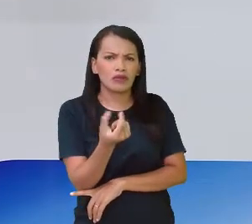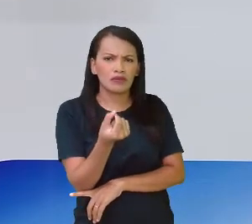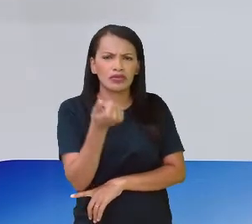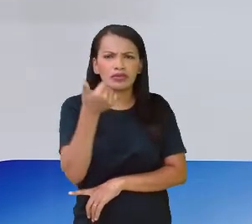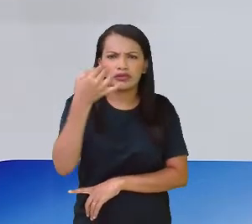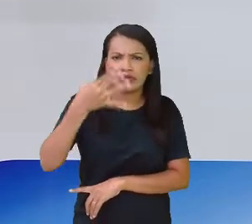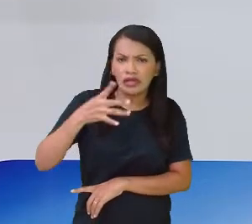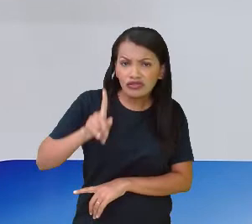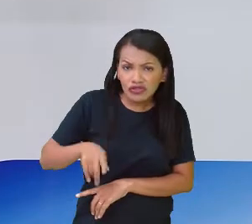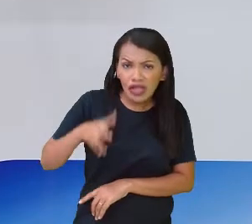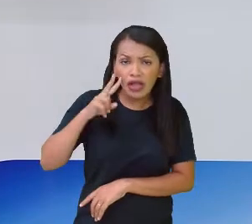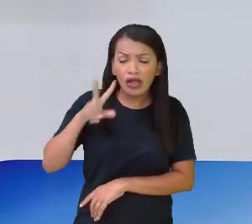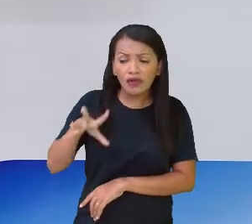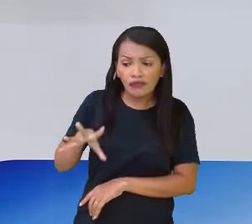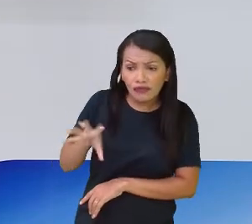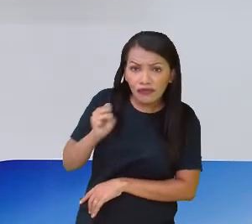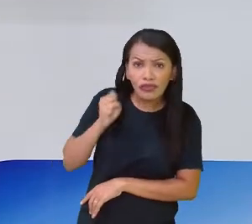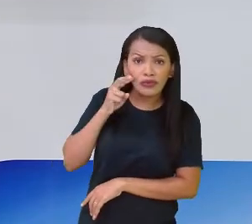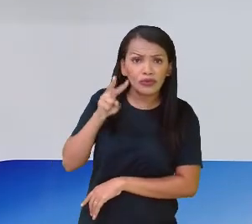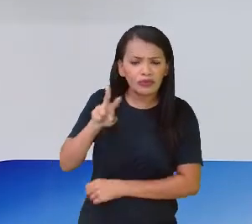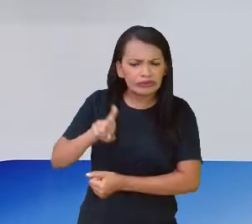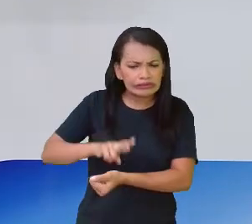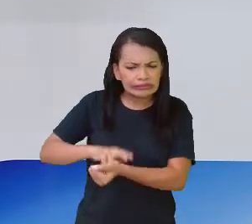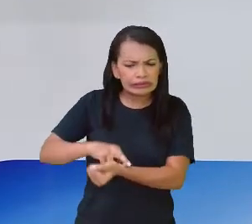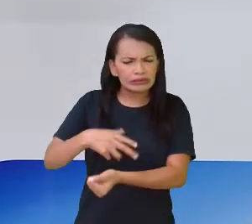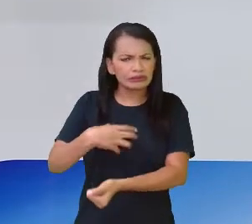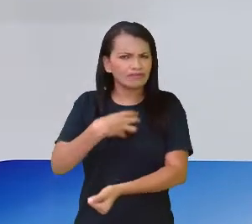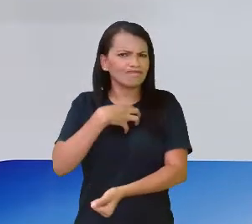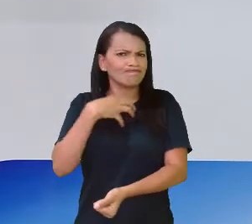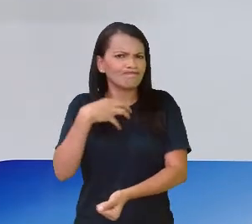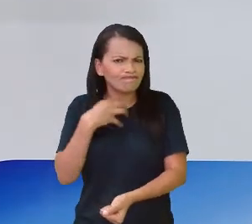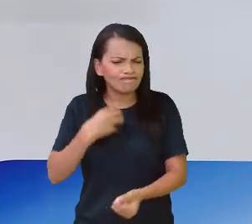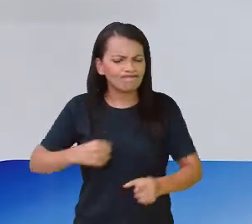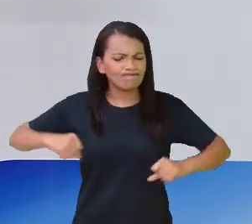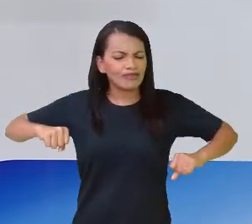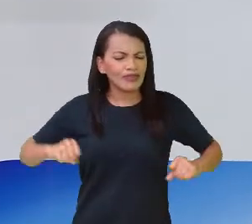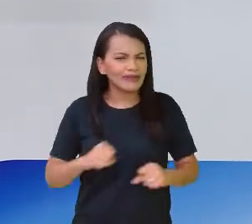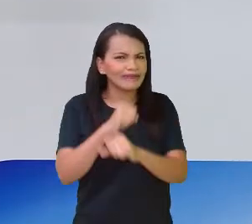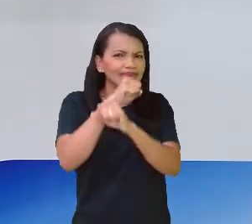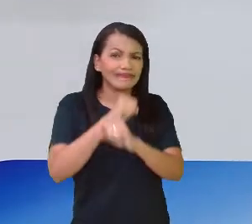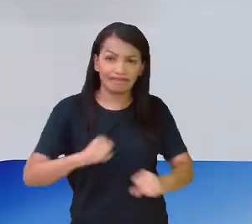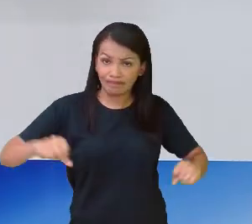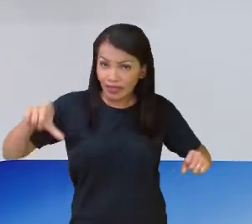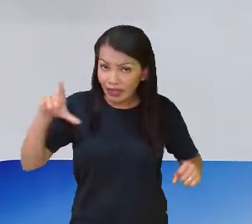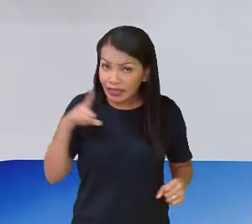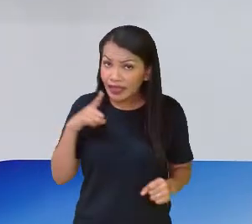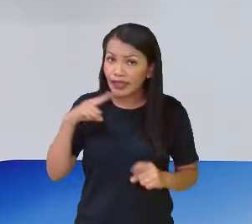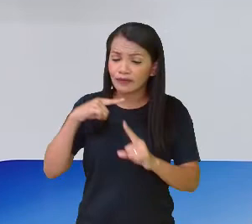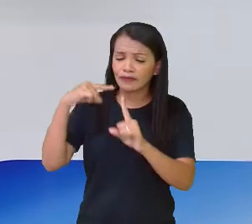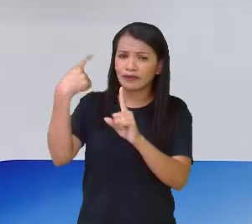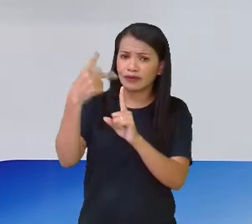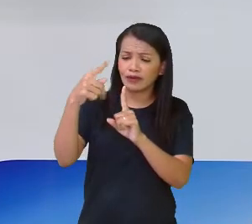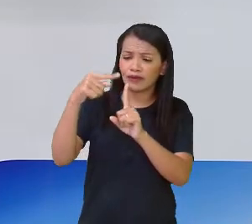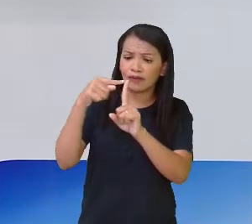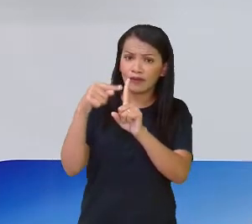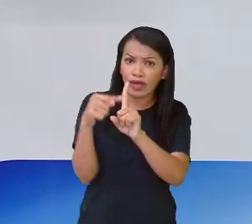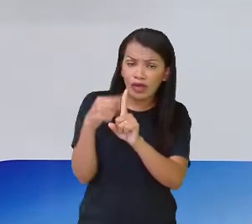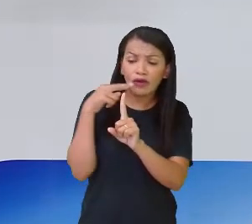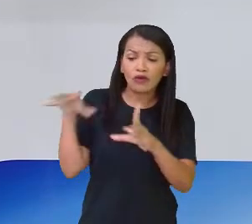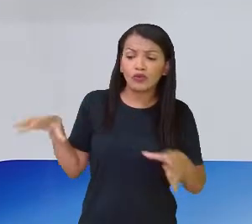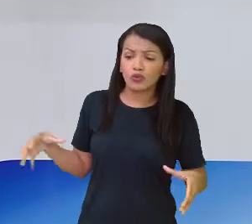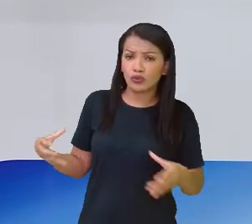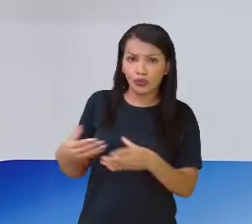ouviram o maracatu? Aí no bairro de vocês, perto da casa de vocês, tem algum grupo de maracatu? Vocês já